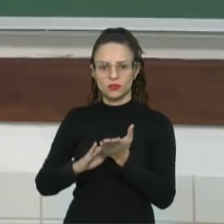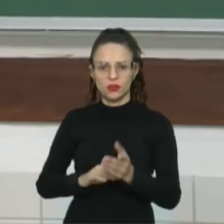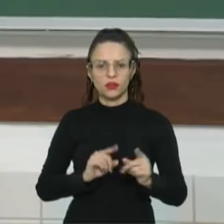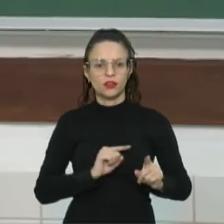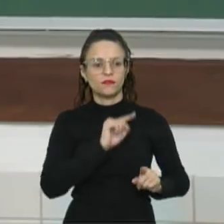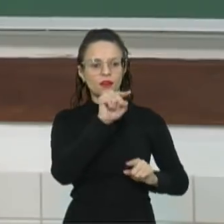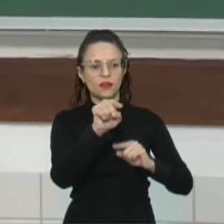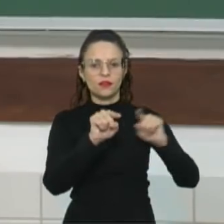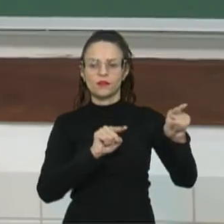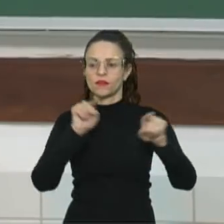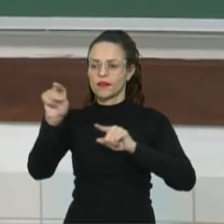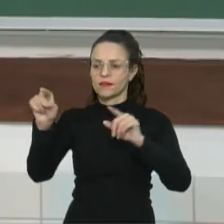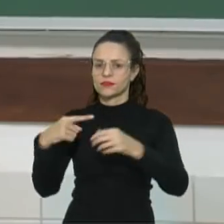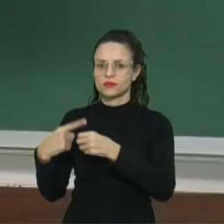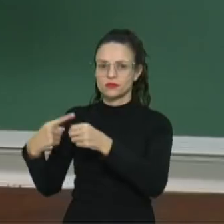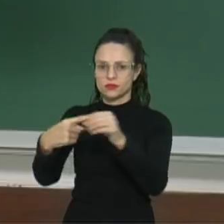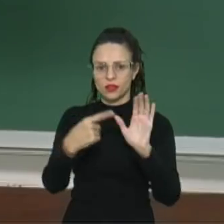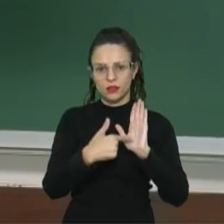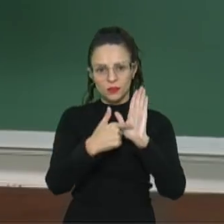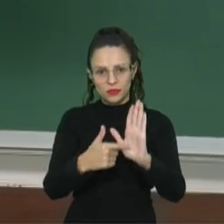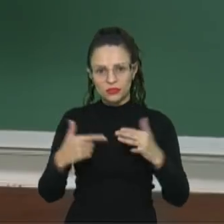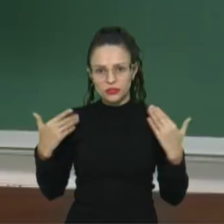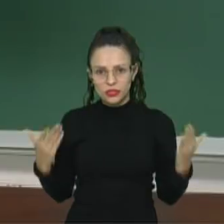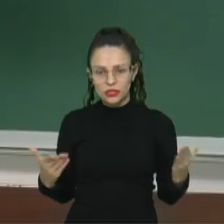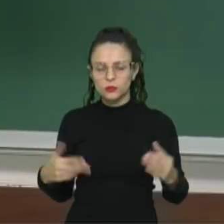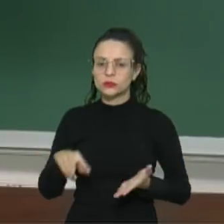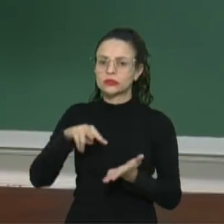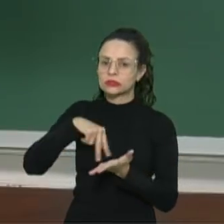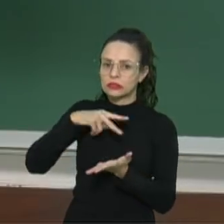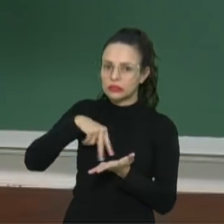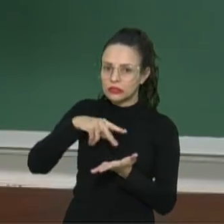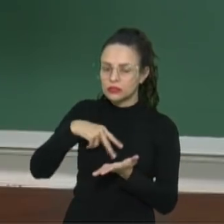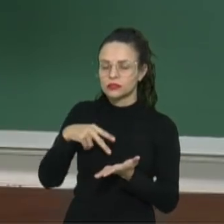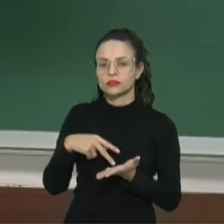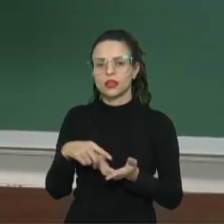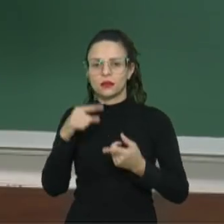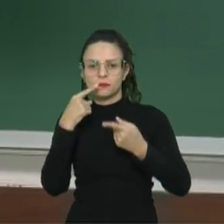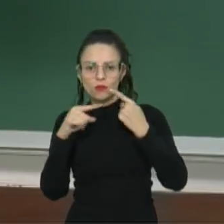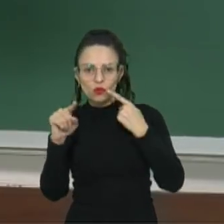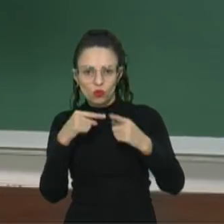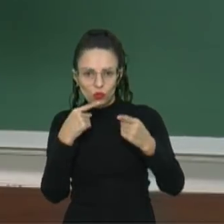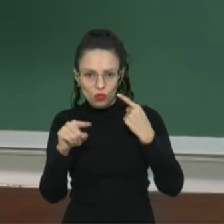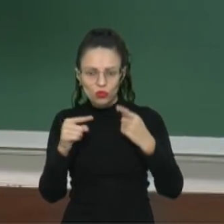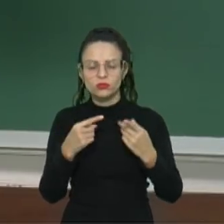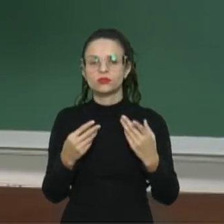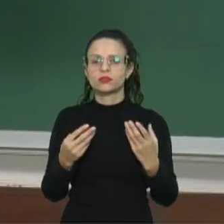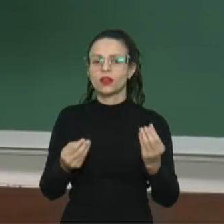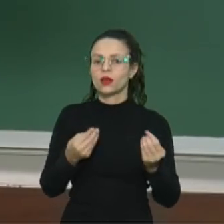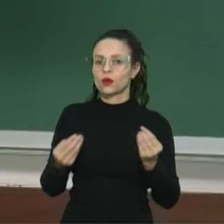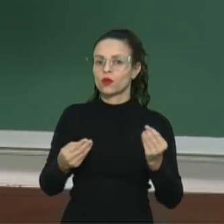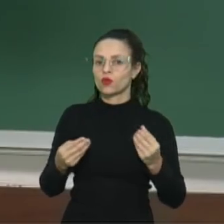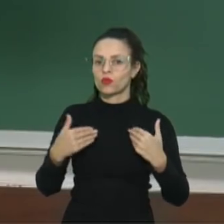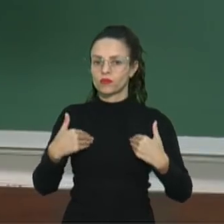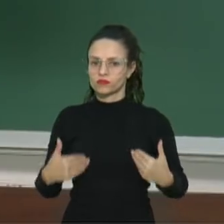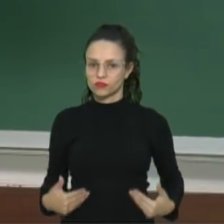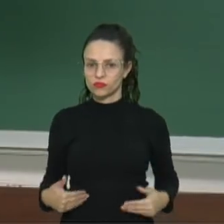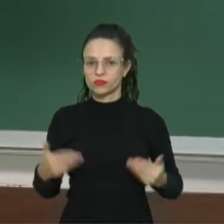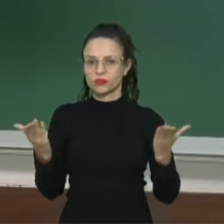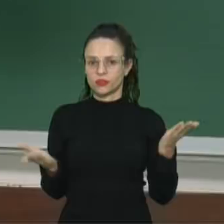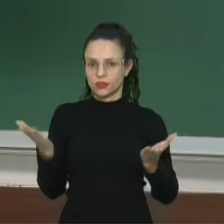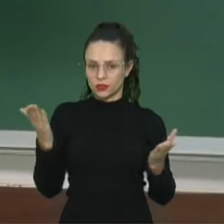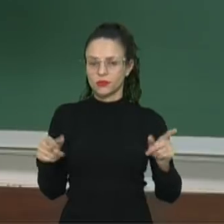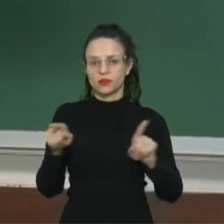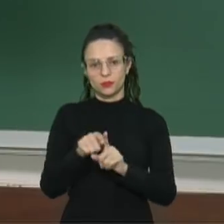cidade para outra se apresentando, né? Então as suas danças, as suas músicas, as suas formas de trabalhar o equilíbrio, também